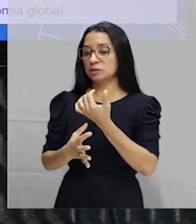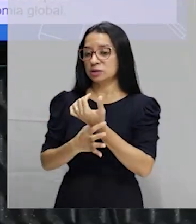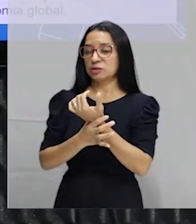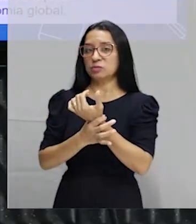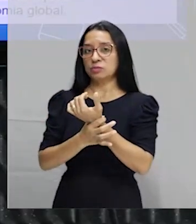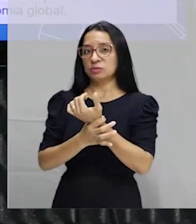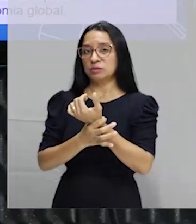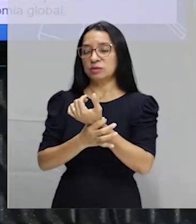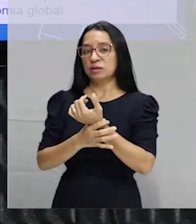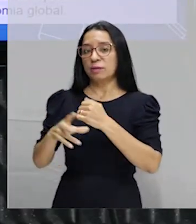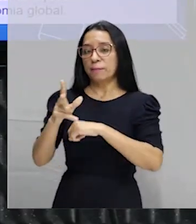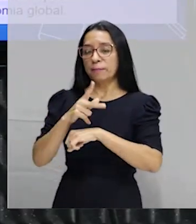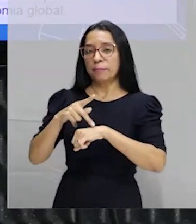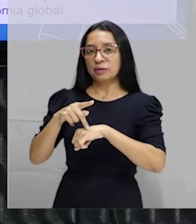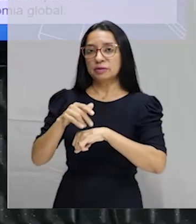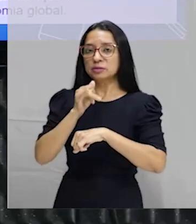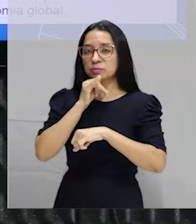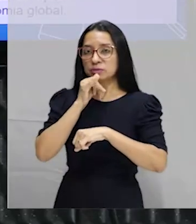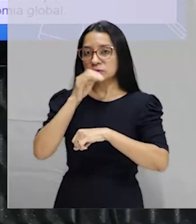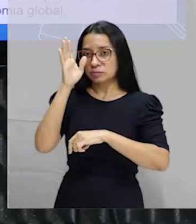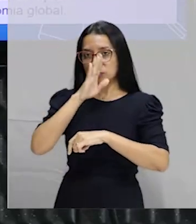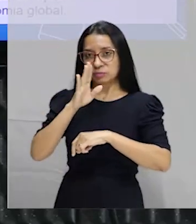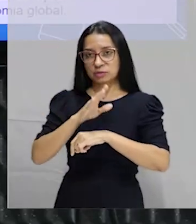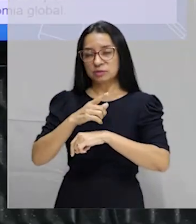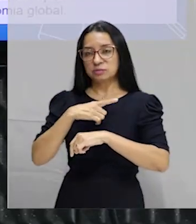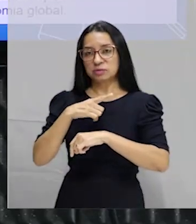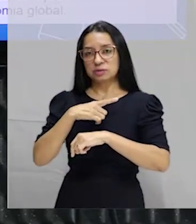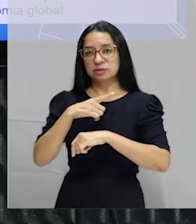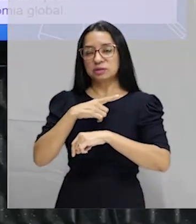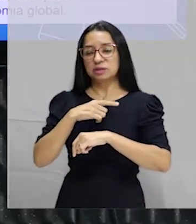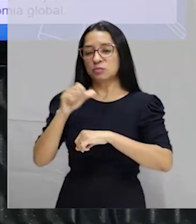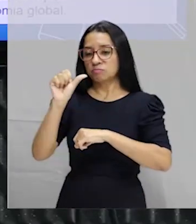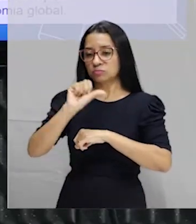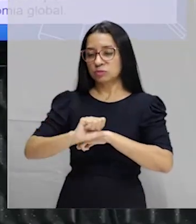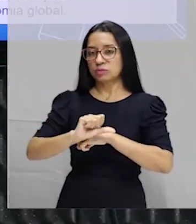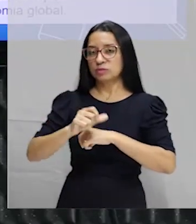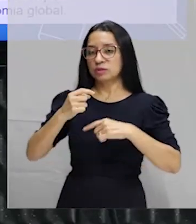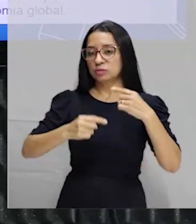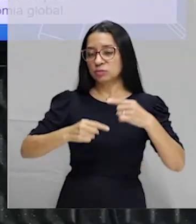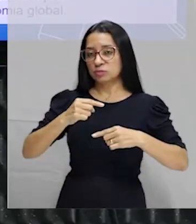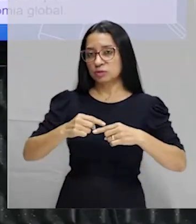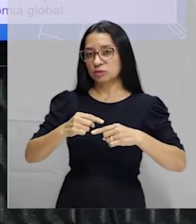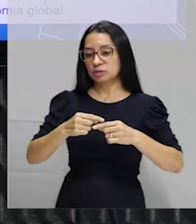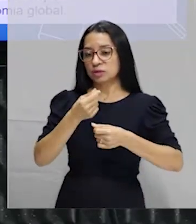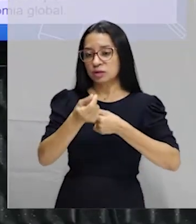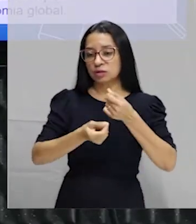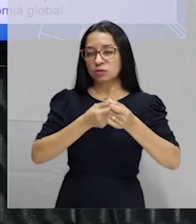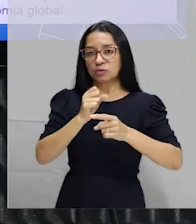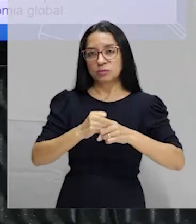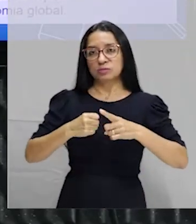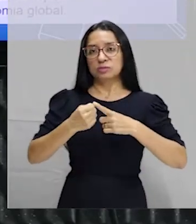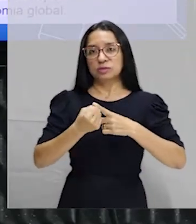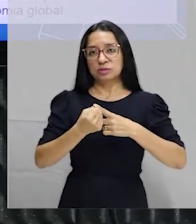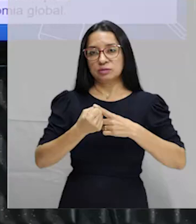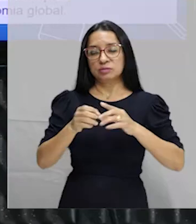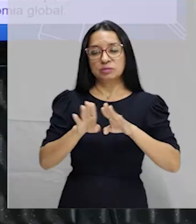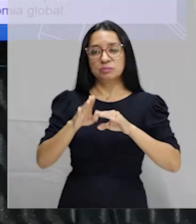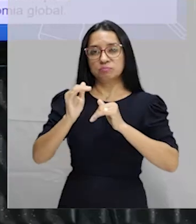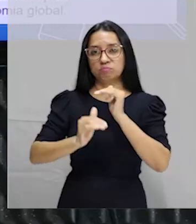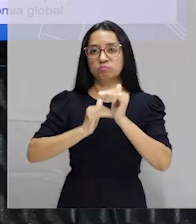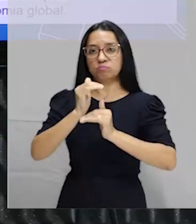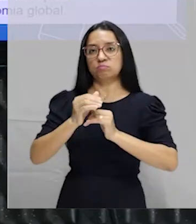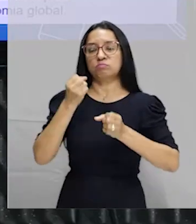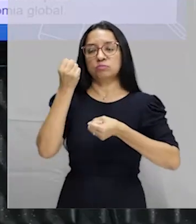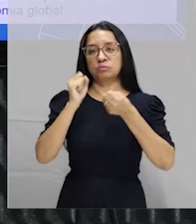tem países também, como por exemplo o Brasil, que sofrem instabilidades políticas, econômicas, sociais, também o processo de industrialização. Tá certo? A gente vai